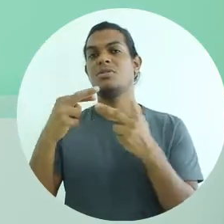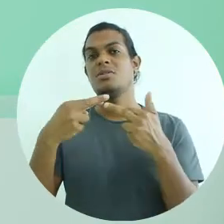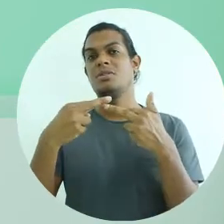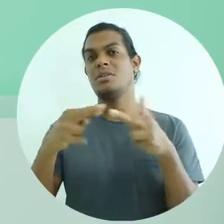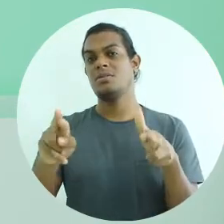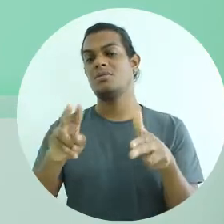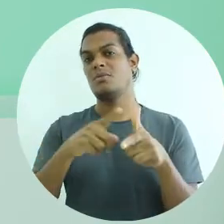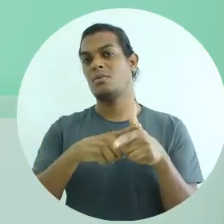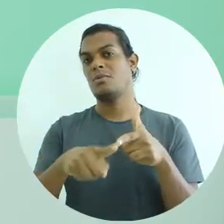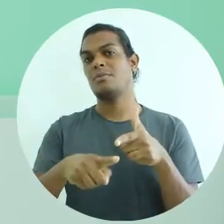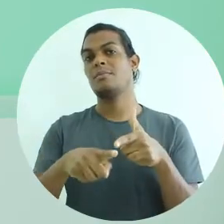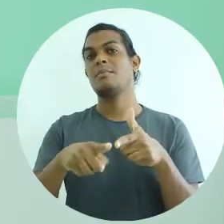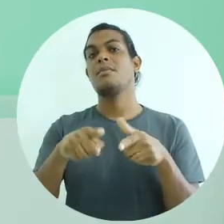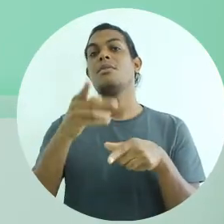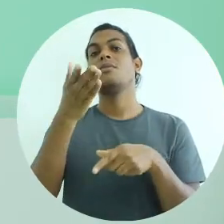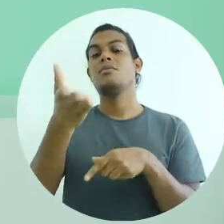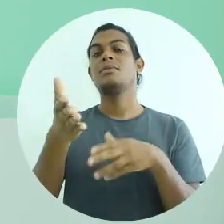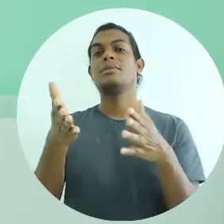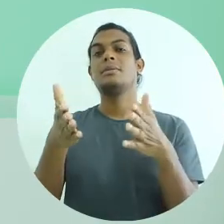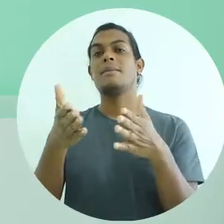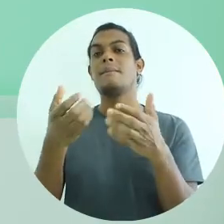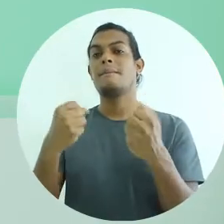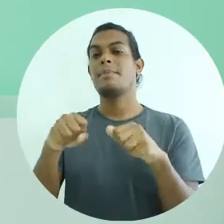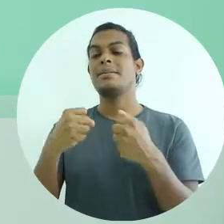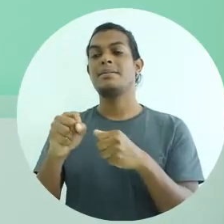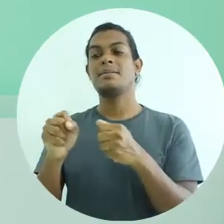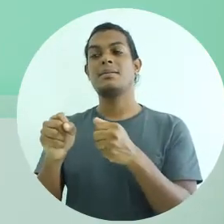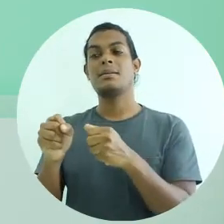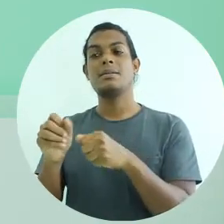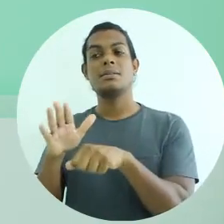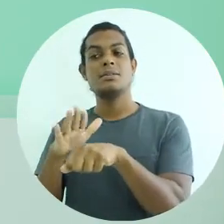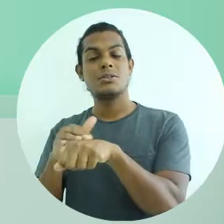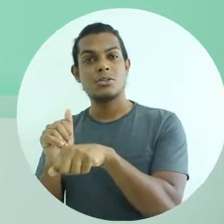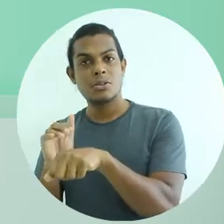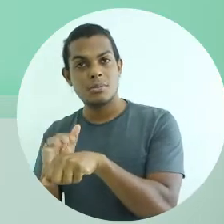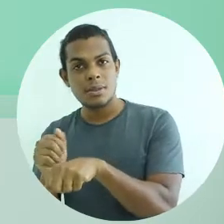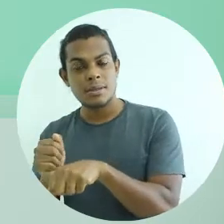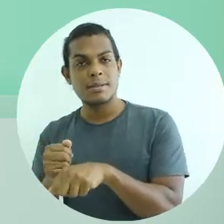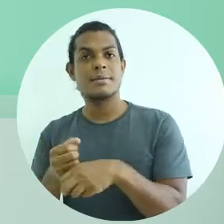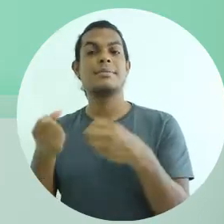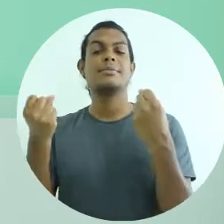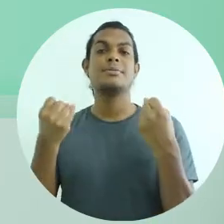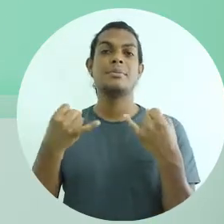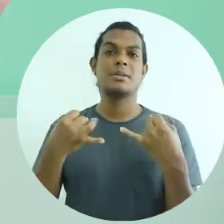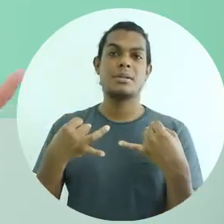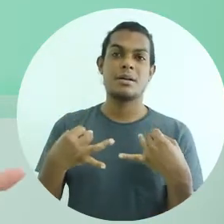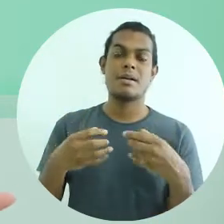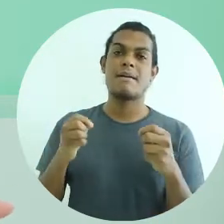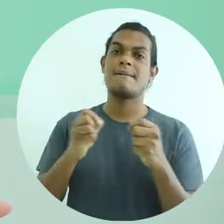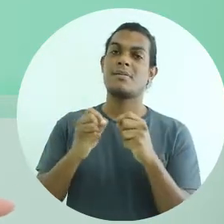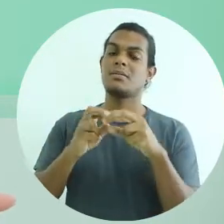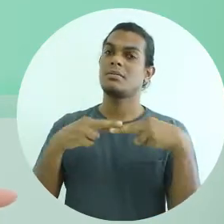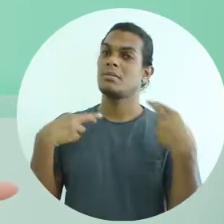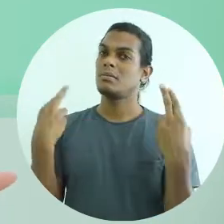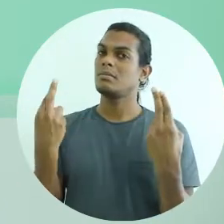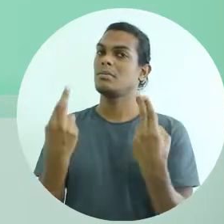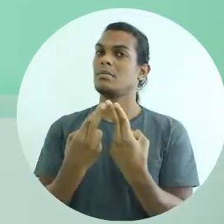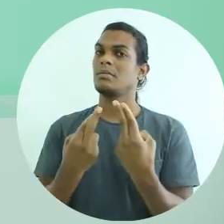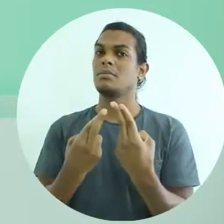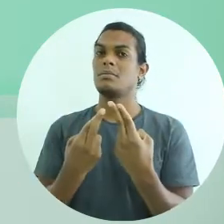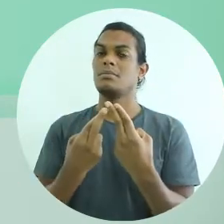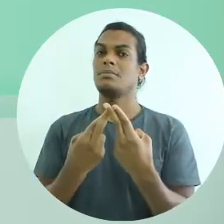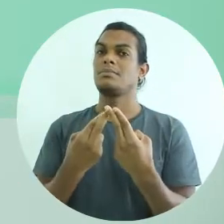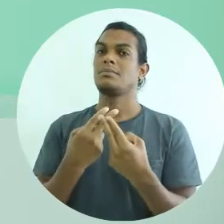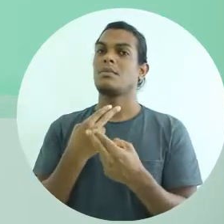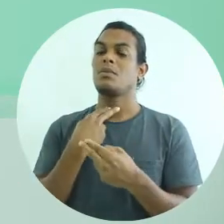precisa trazê-lo para junto daquela reunião. Você não pode colocar uma ação para uma pessoa que não está conhecendo direito qual é o problema ou que